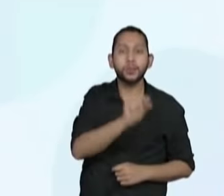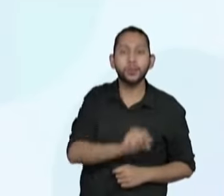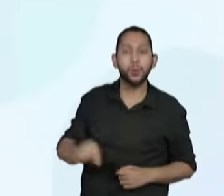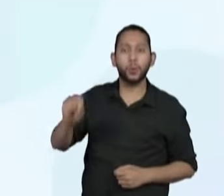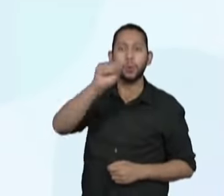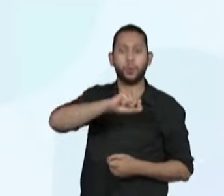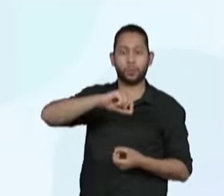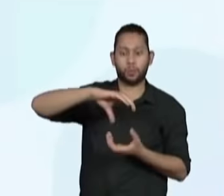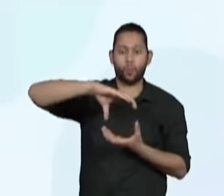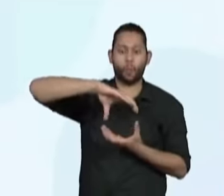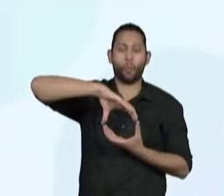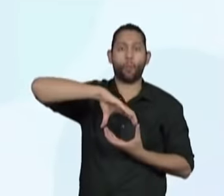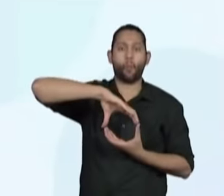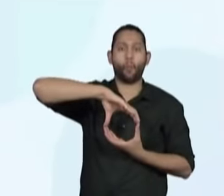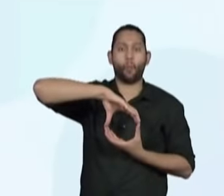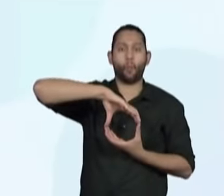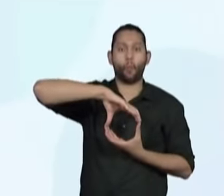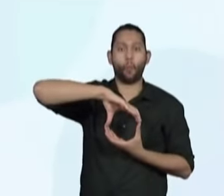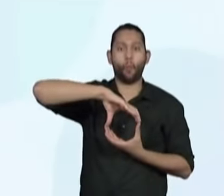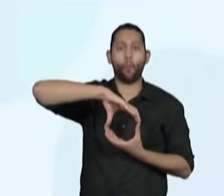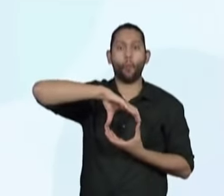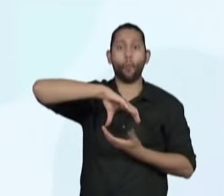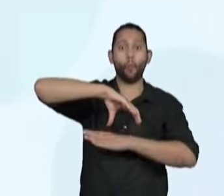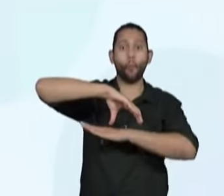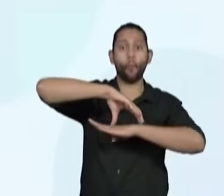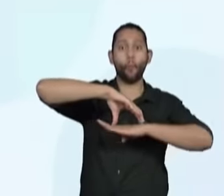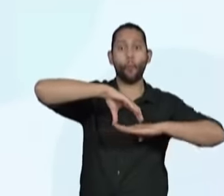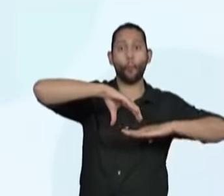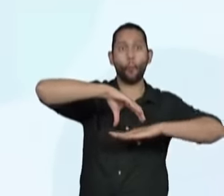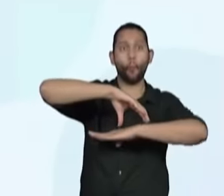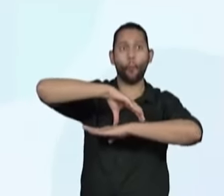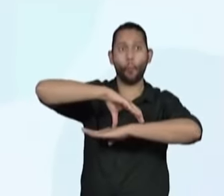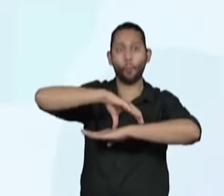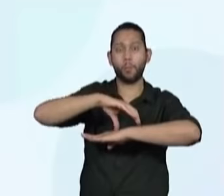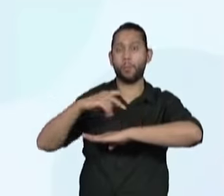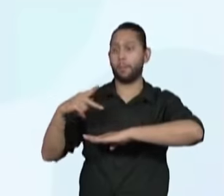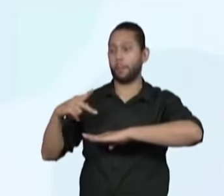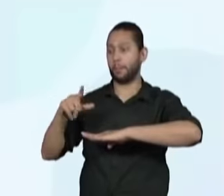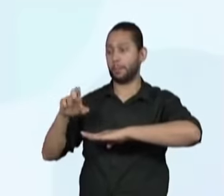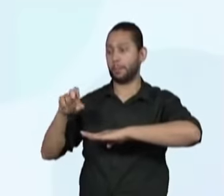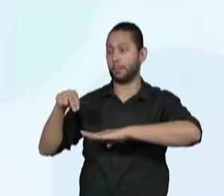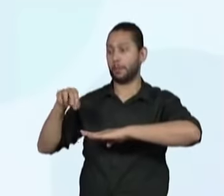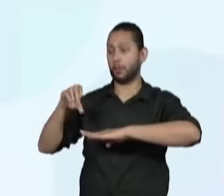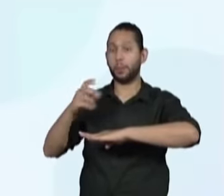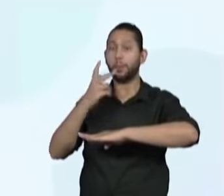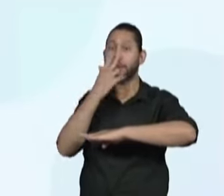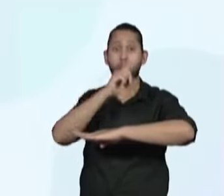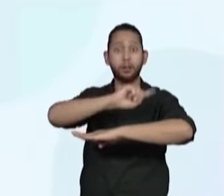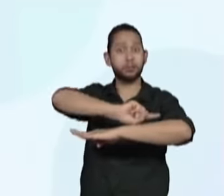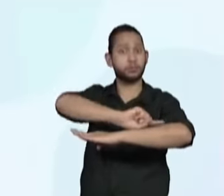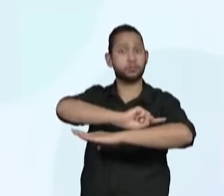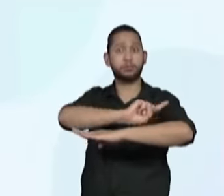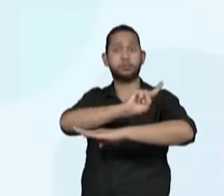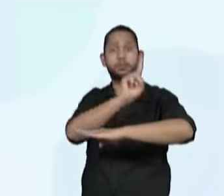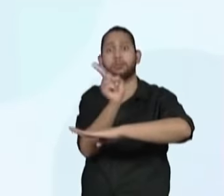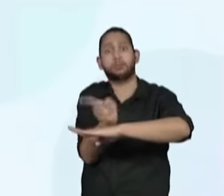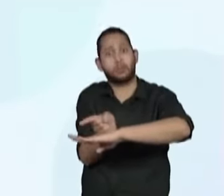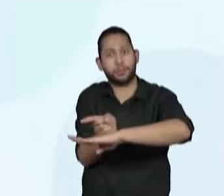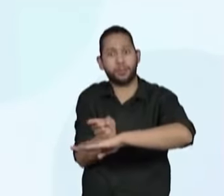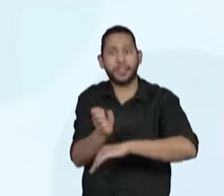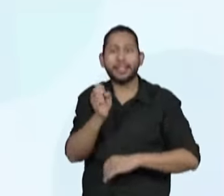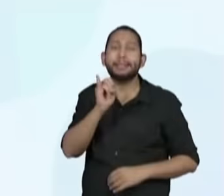são tidos como rebaixados ou sobrelevados. Então, o arco pleno é sempre aquele arco que a gente fala que ele é circular. Se eu olhar